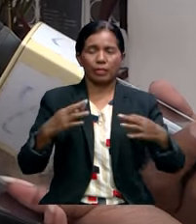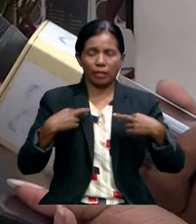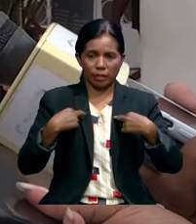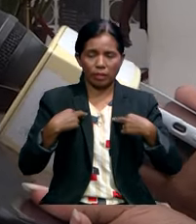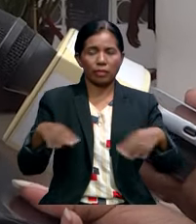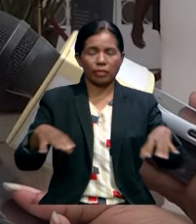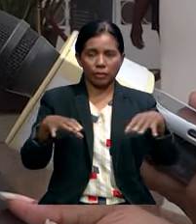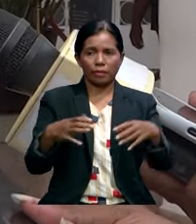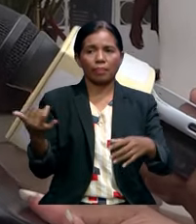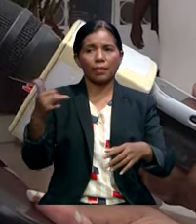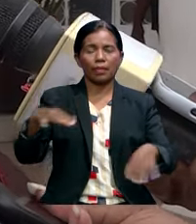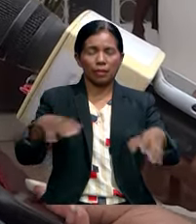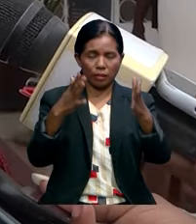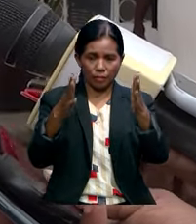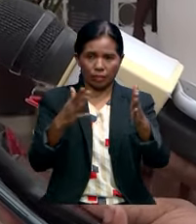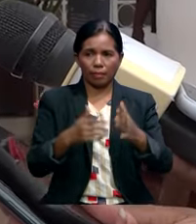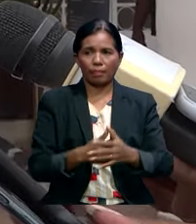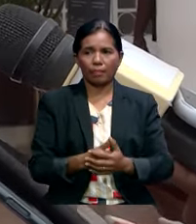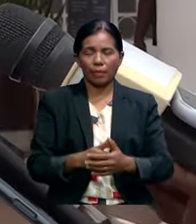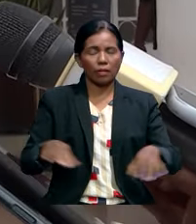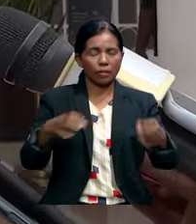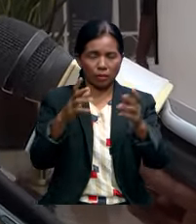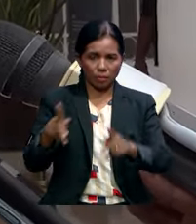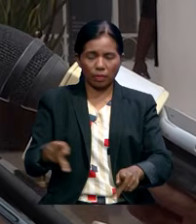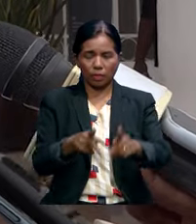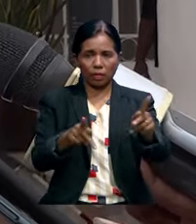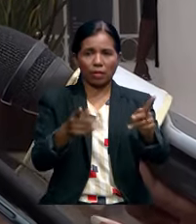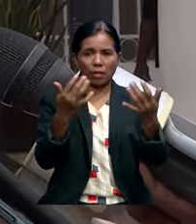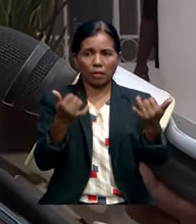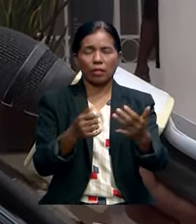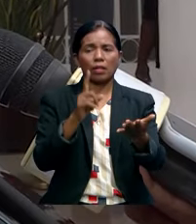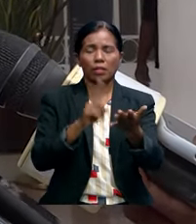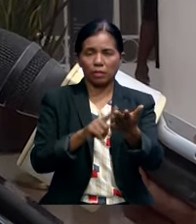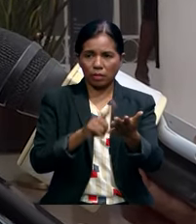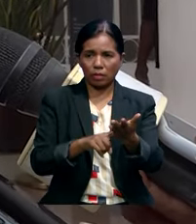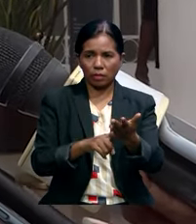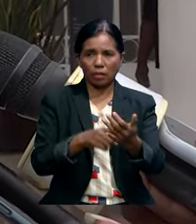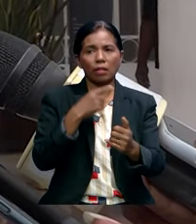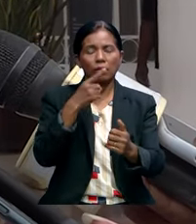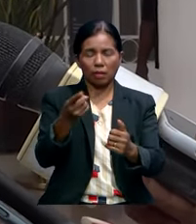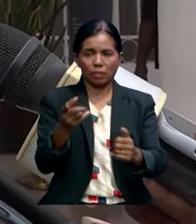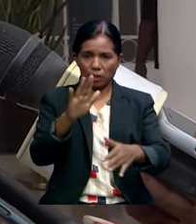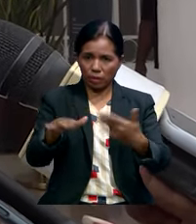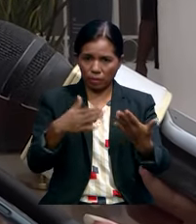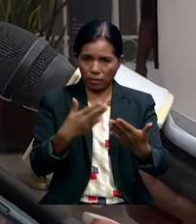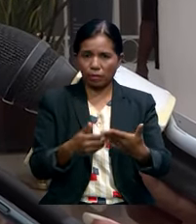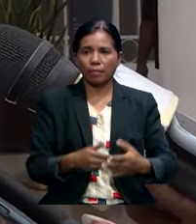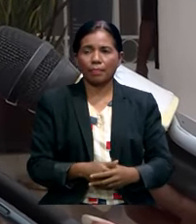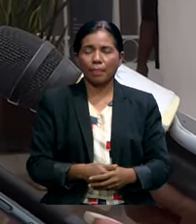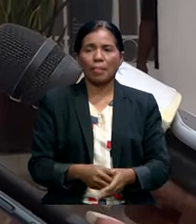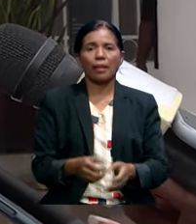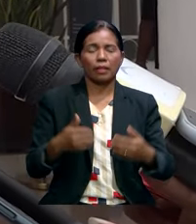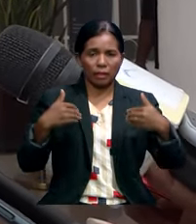ke funcionario, funcionario, funcionario publik. Agora diskusan mus alarga ba sirne otu existe